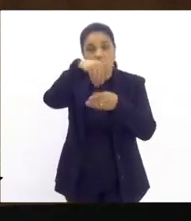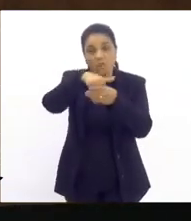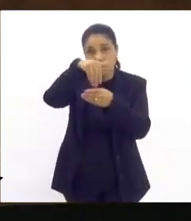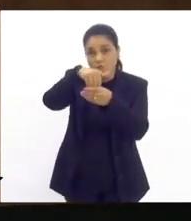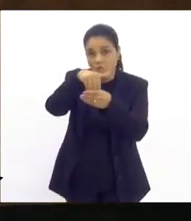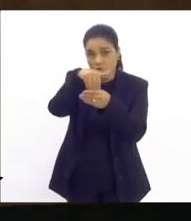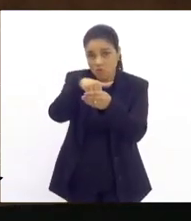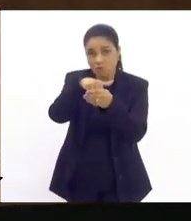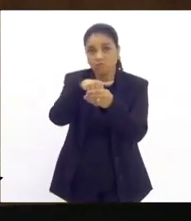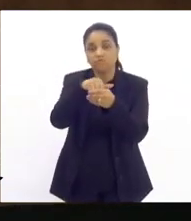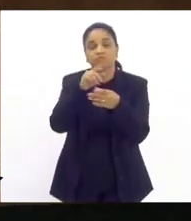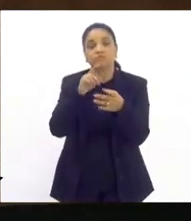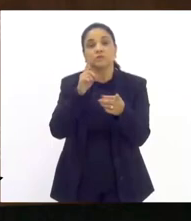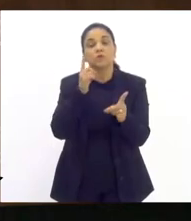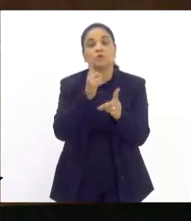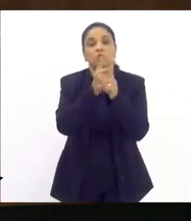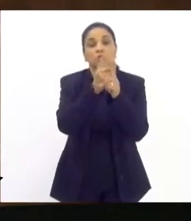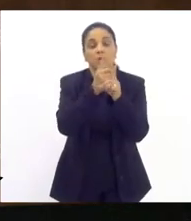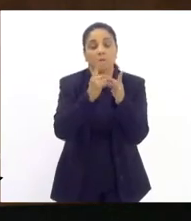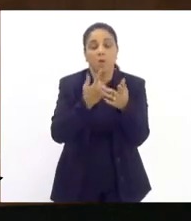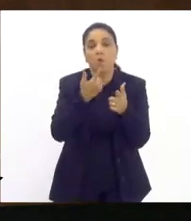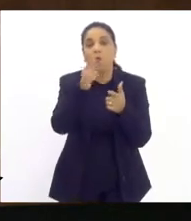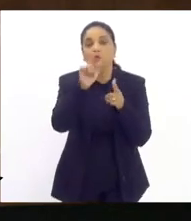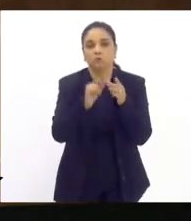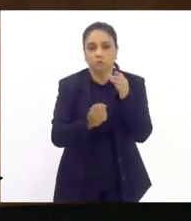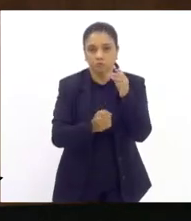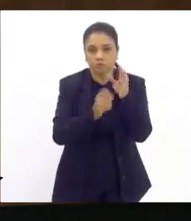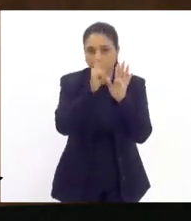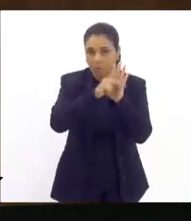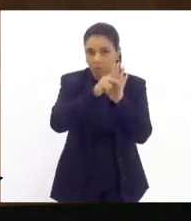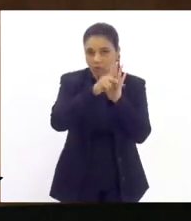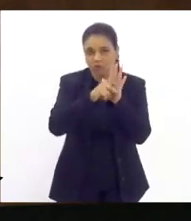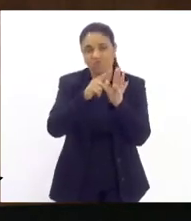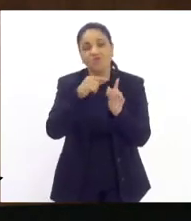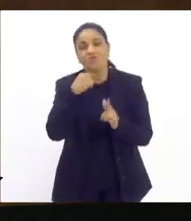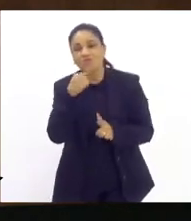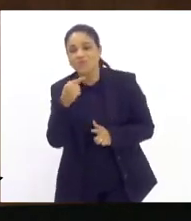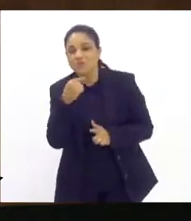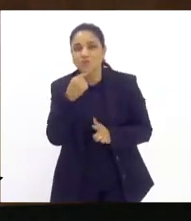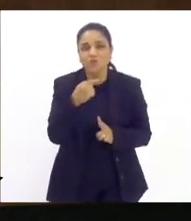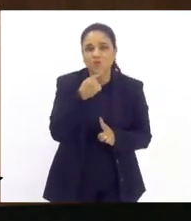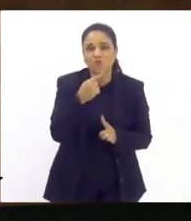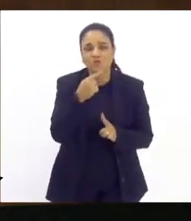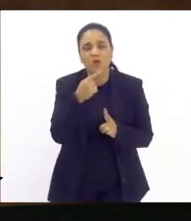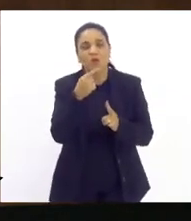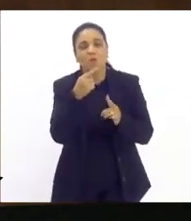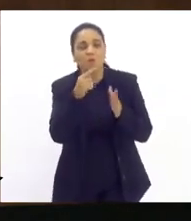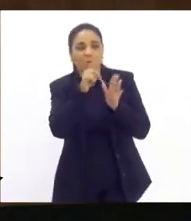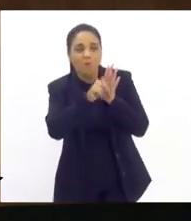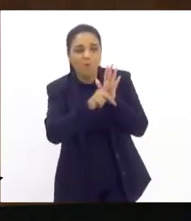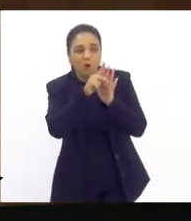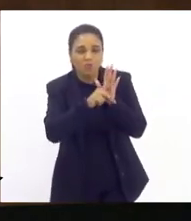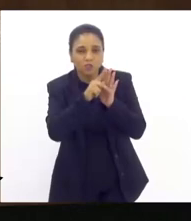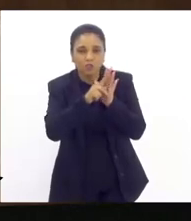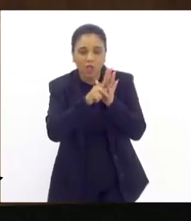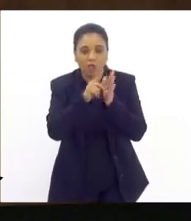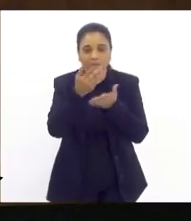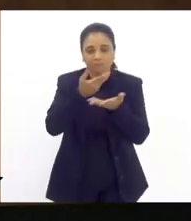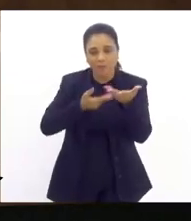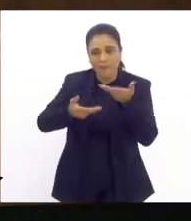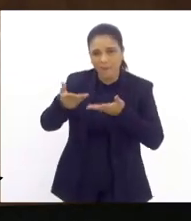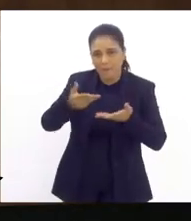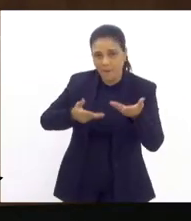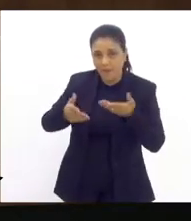encontrar um outro projeto e mais uma vez Marquinhos teve a questão da dúvida dos projetos que estão tramitando e aqueles que estão arquivados